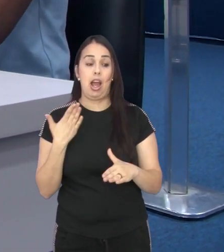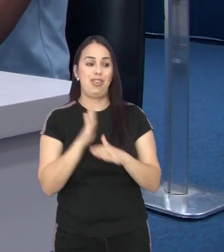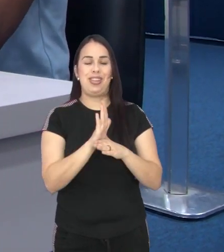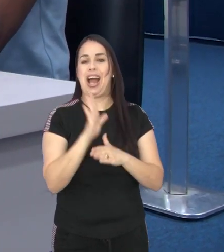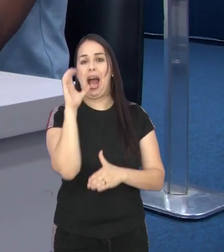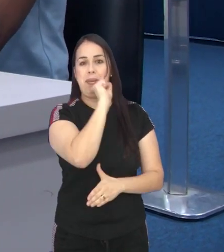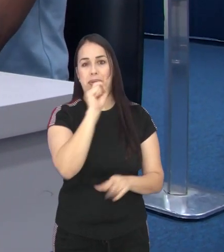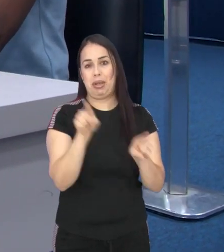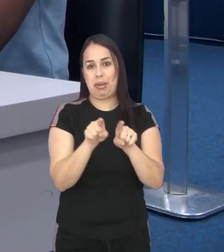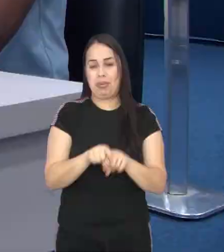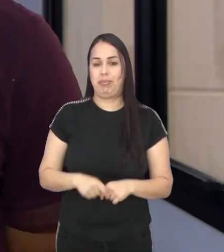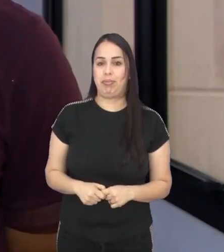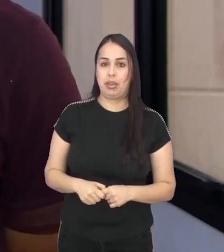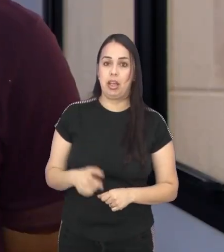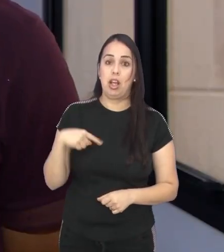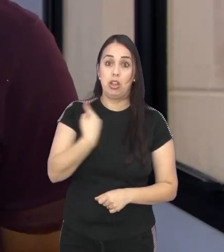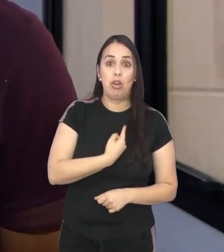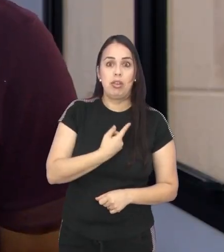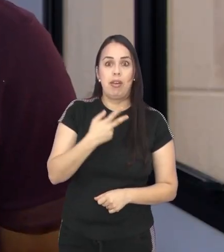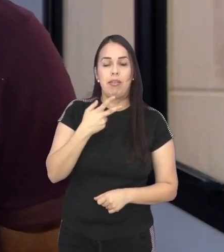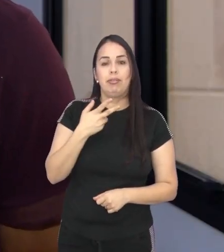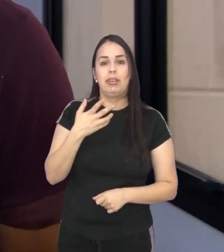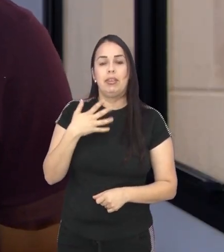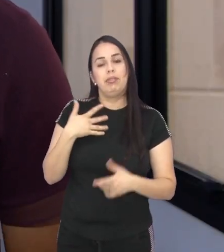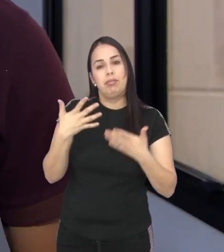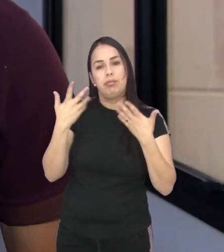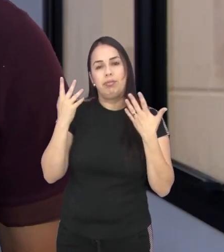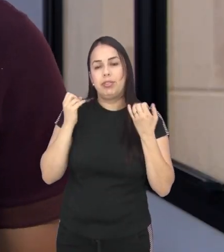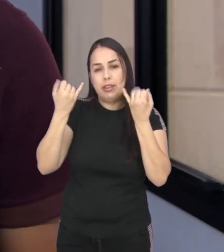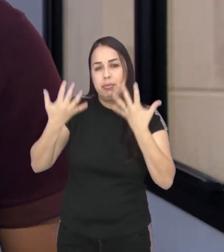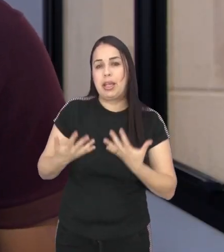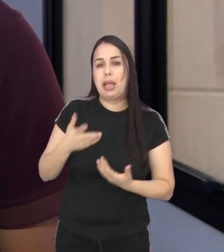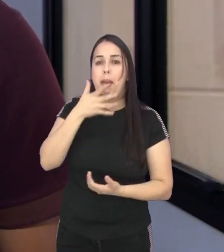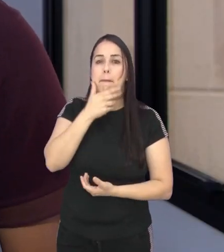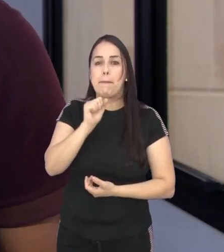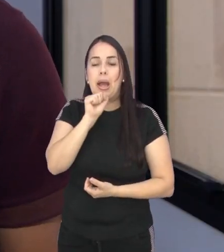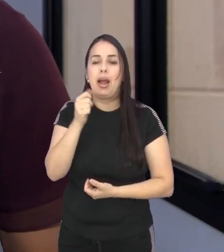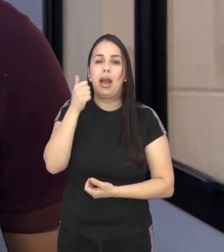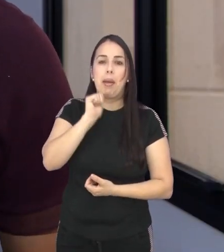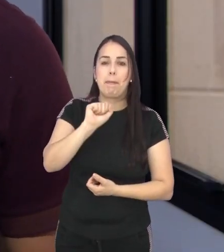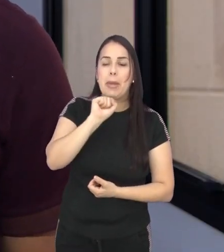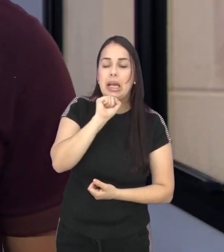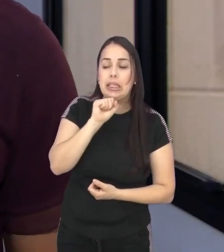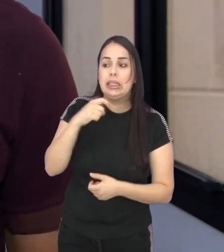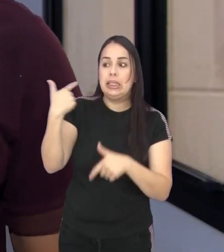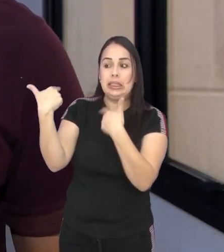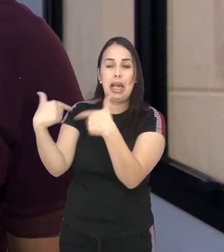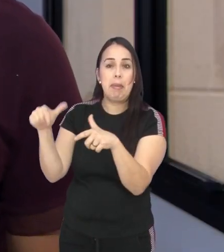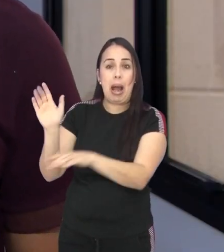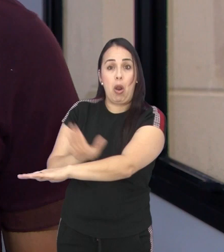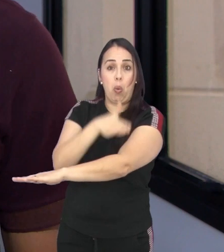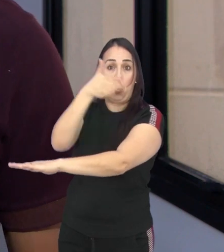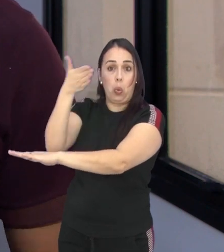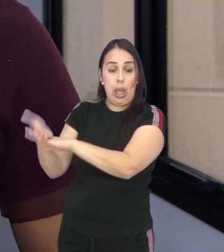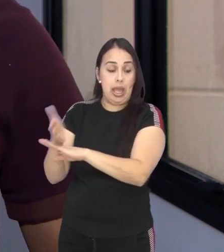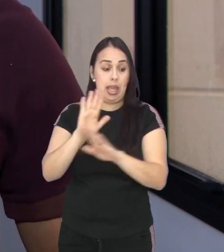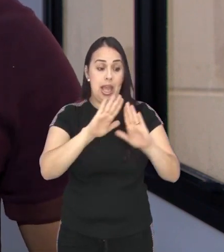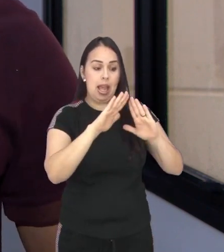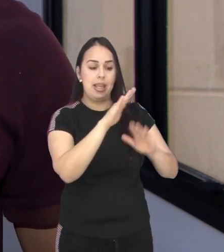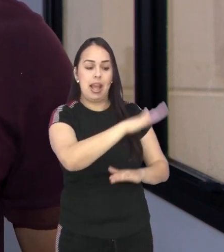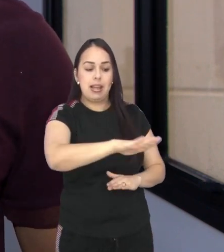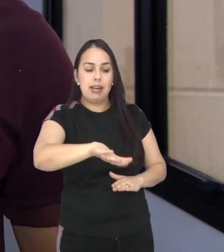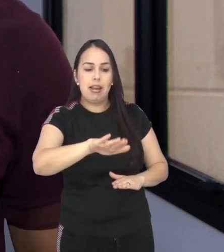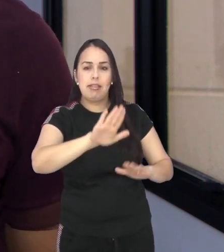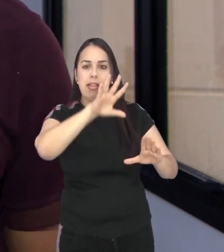rápido é possível intervir. A gente fala muito, Os pais acabam, trabalhando no seu dia a dia e com a criança